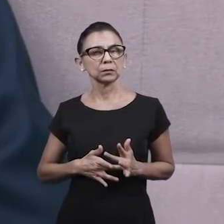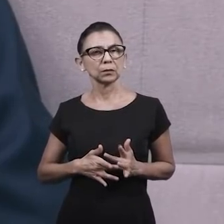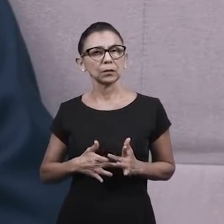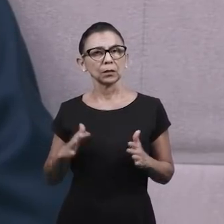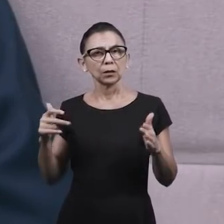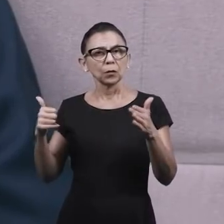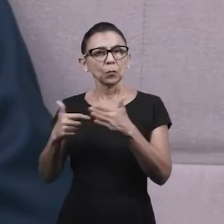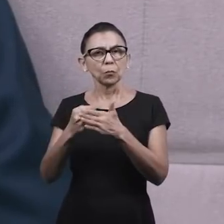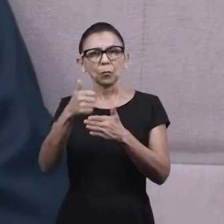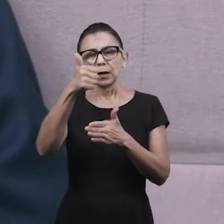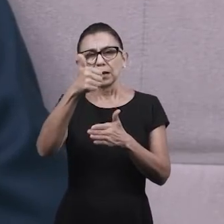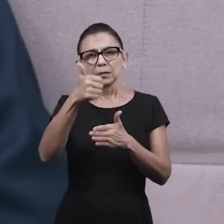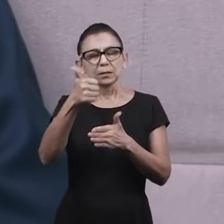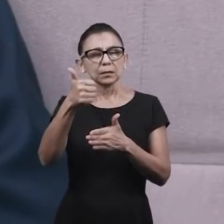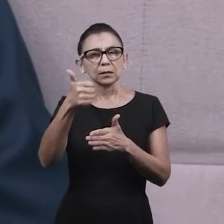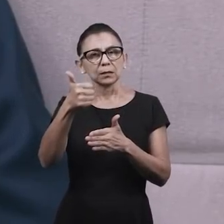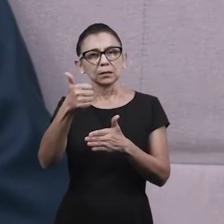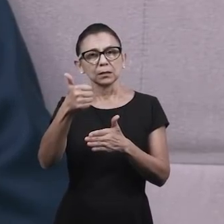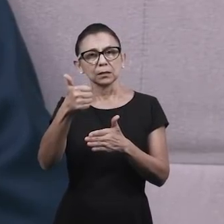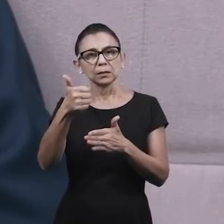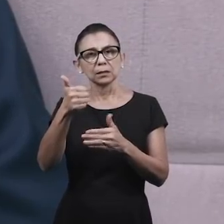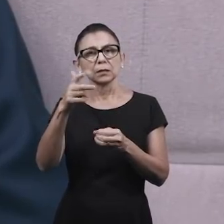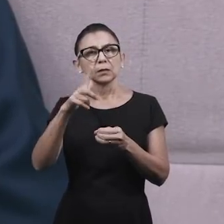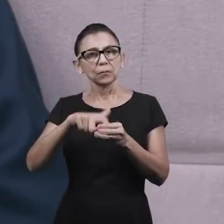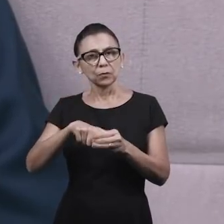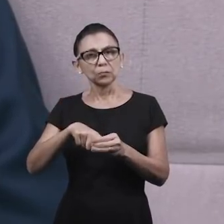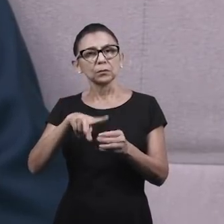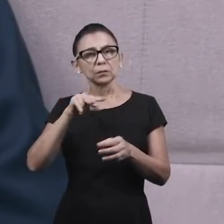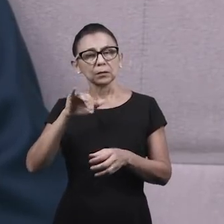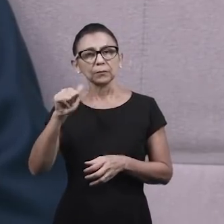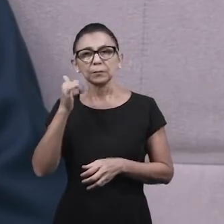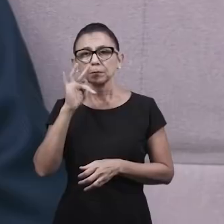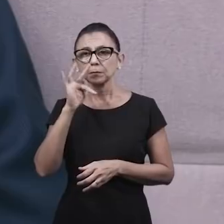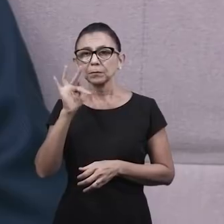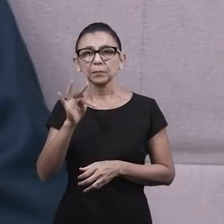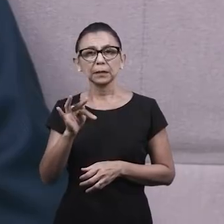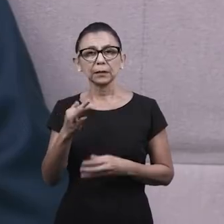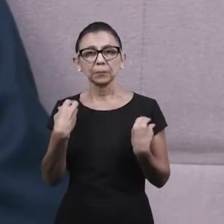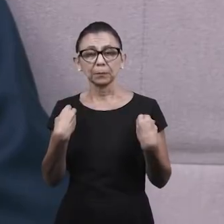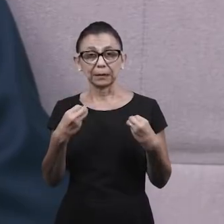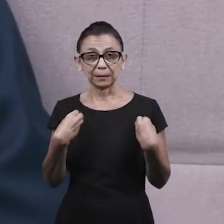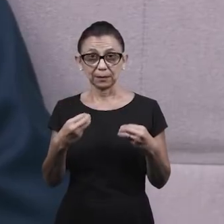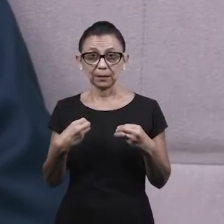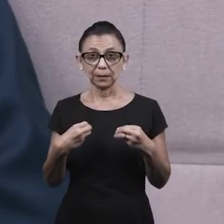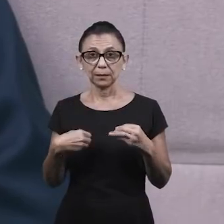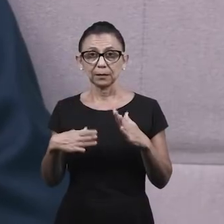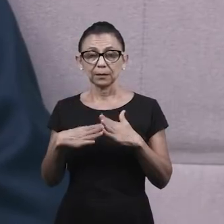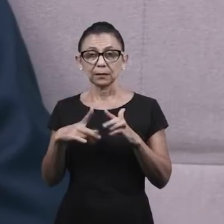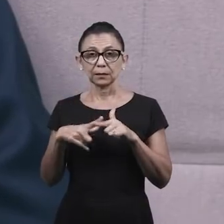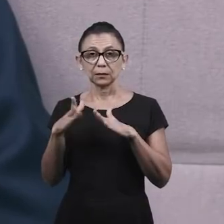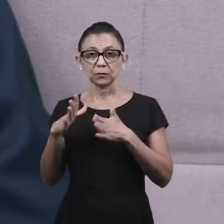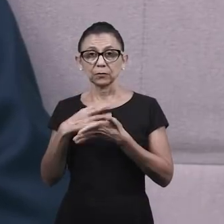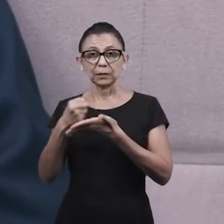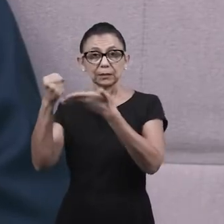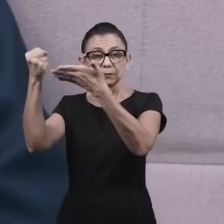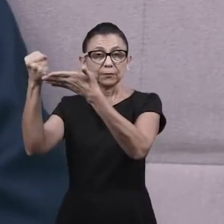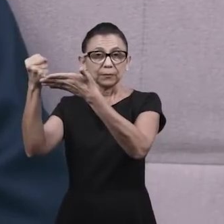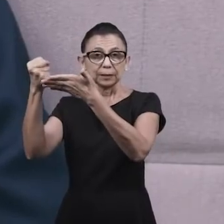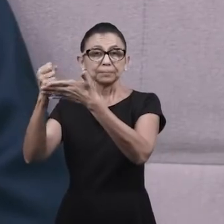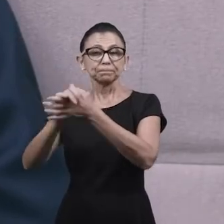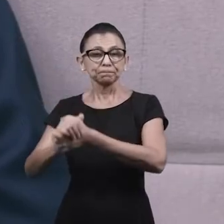assistem. Eu queria que você deixasse uma palavra para aquelas pessoas que estão nos acompanhando, assistindo agora, acerca desse momento, acerca do que o Senhor tem para